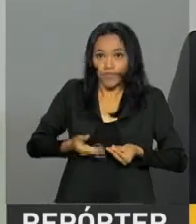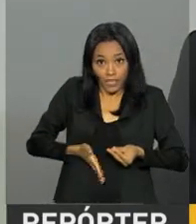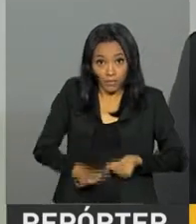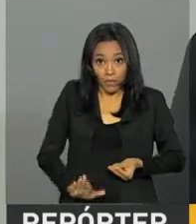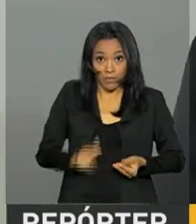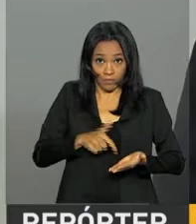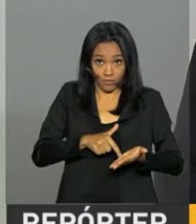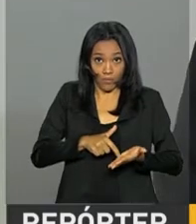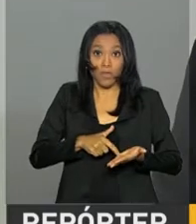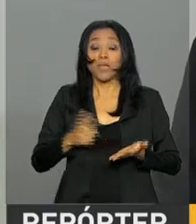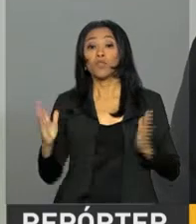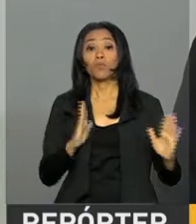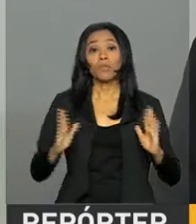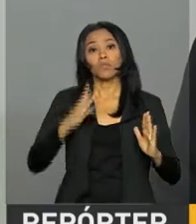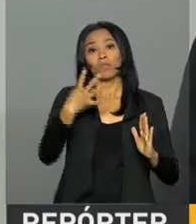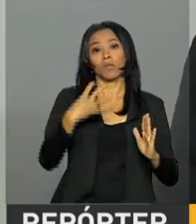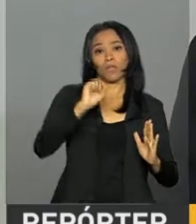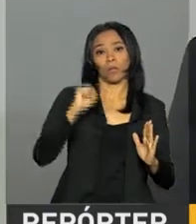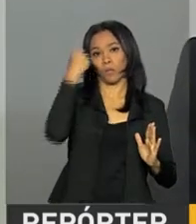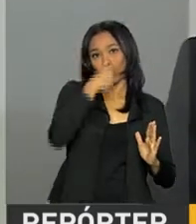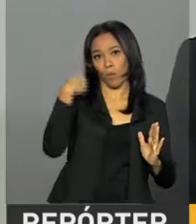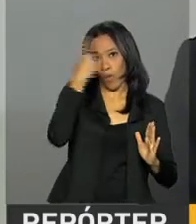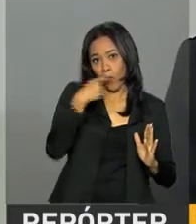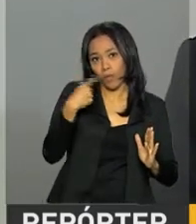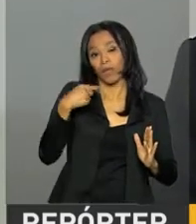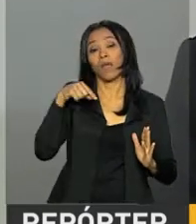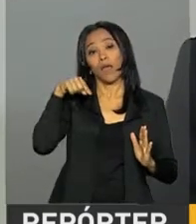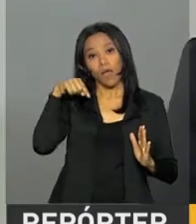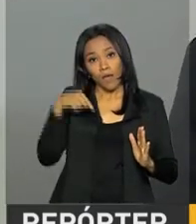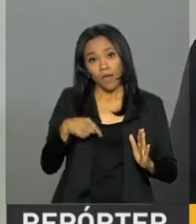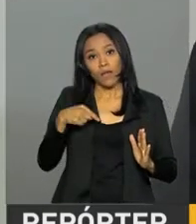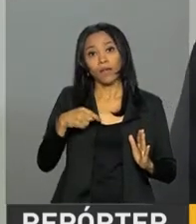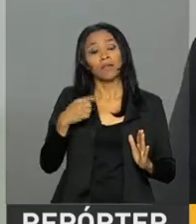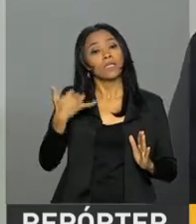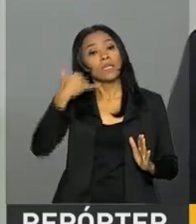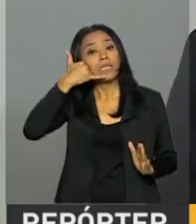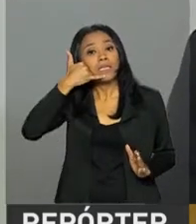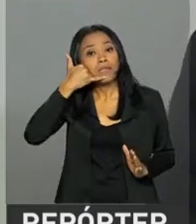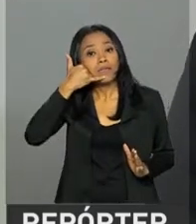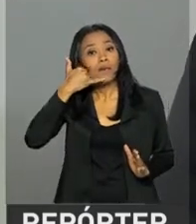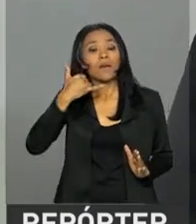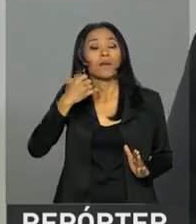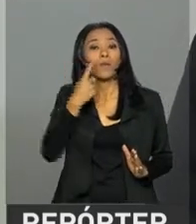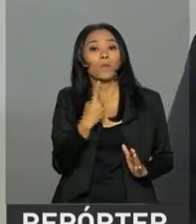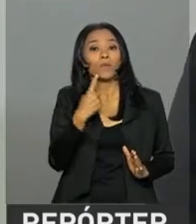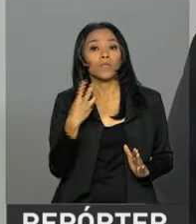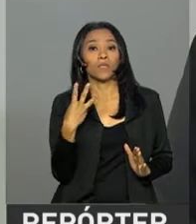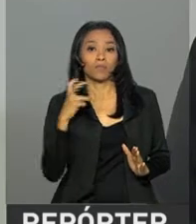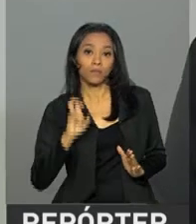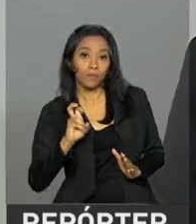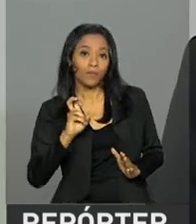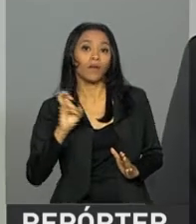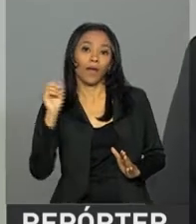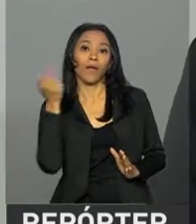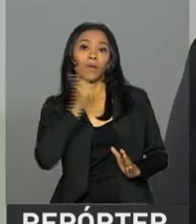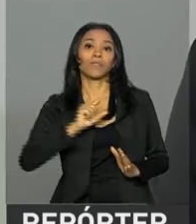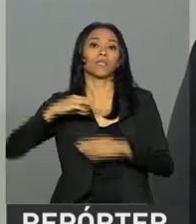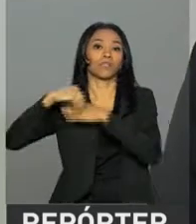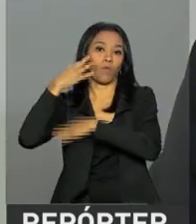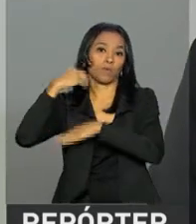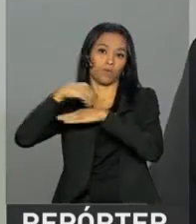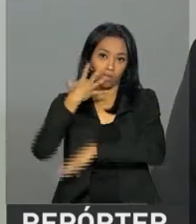processar dentro de 48 horas quando ela entrar em contato com a nossa central 135 ela vai poder já é ter acesso a essa informação